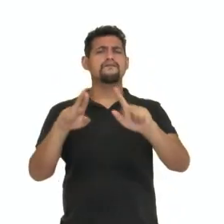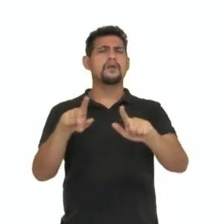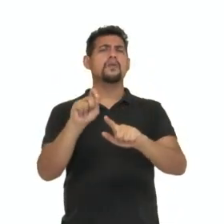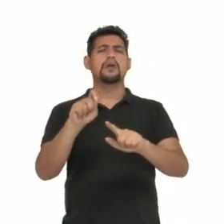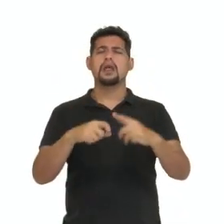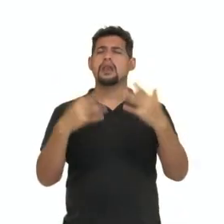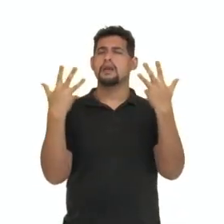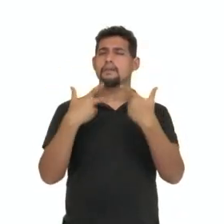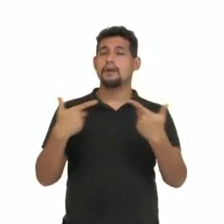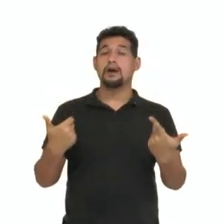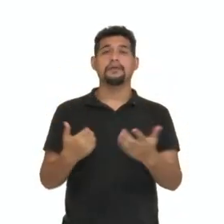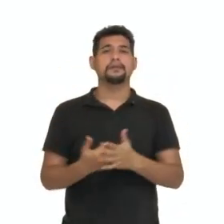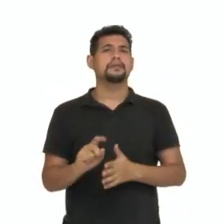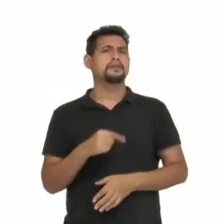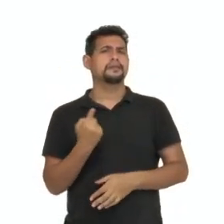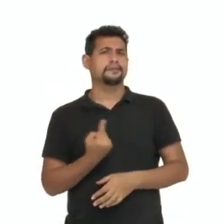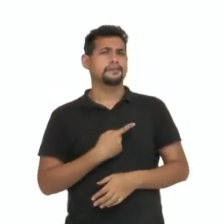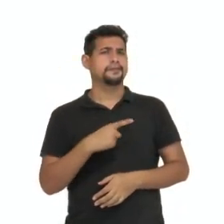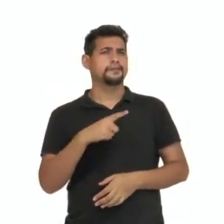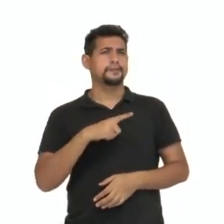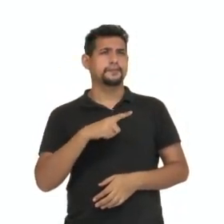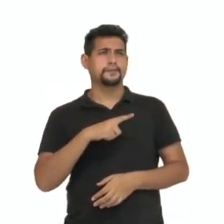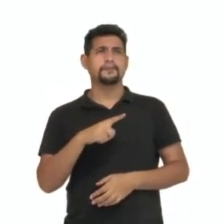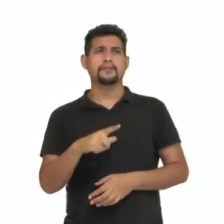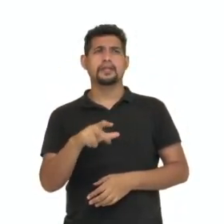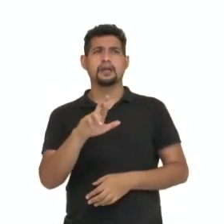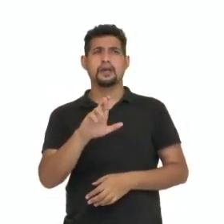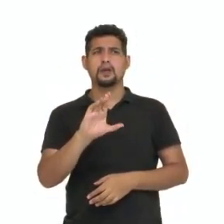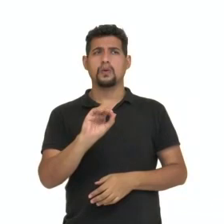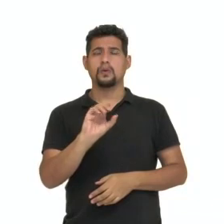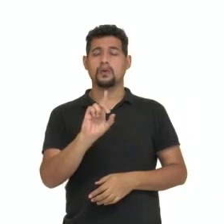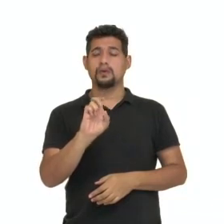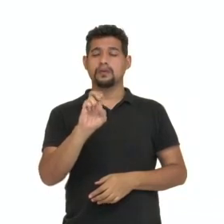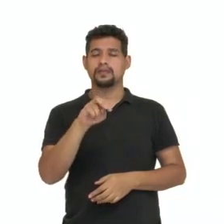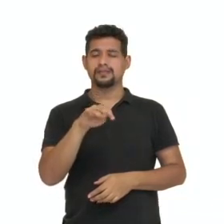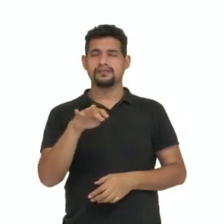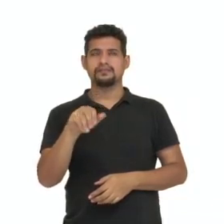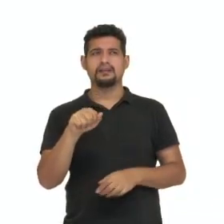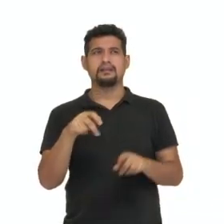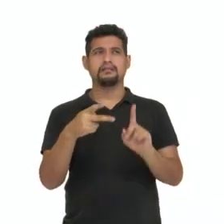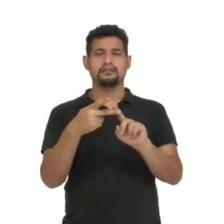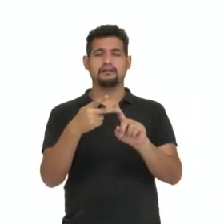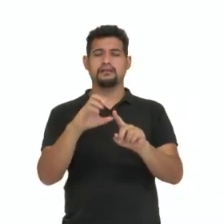esses animais. Então a gente tem a ordem Rodentia, Quiróptera,